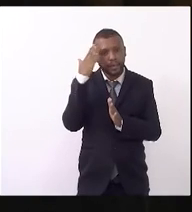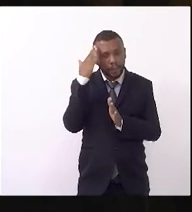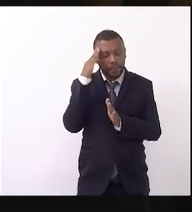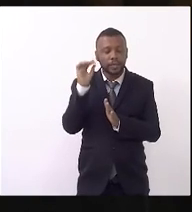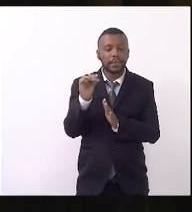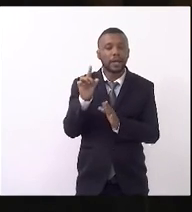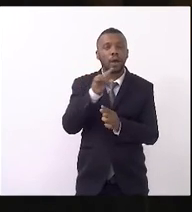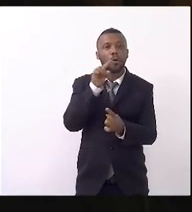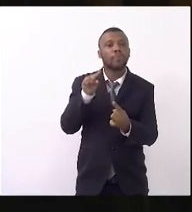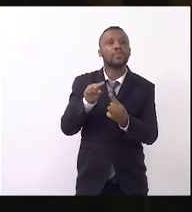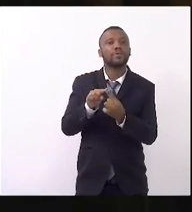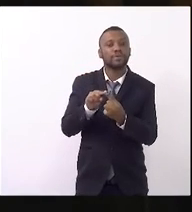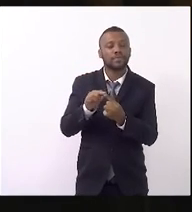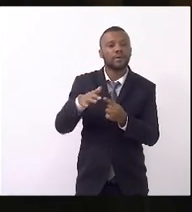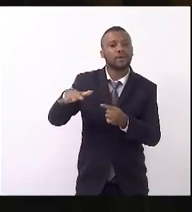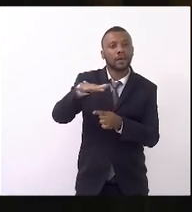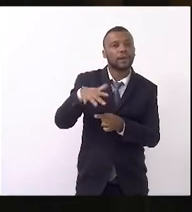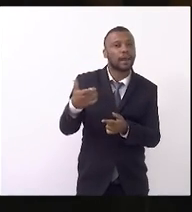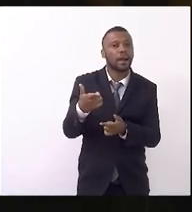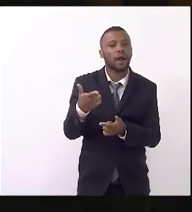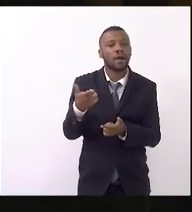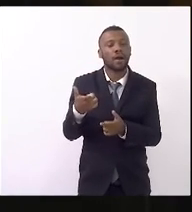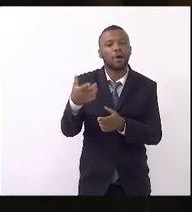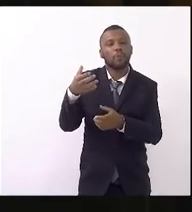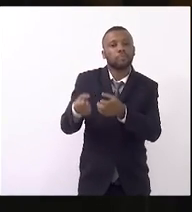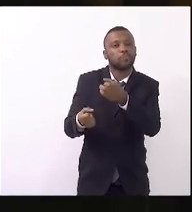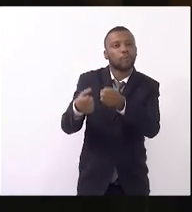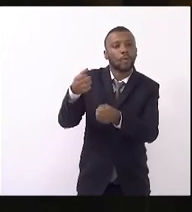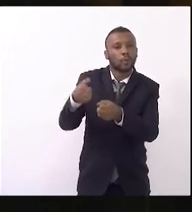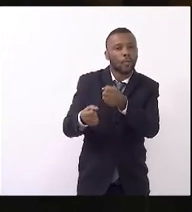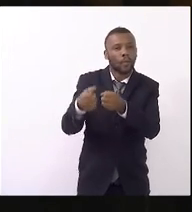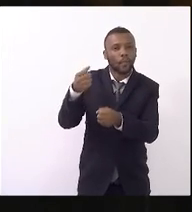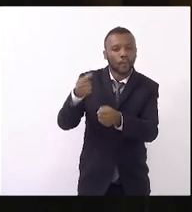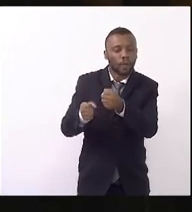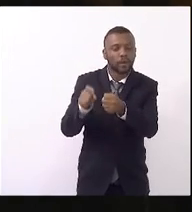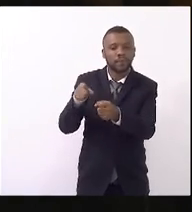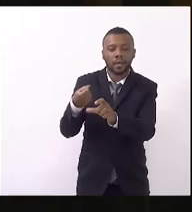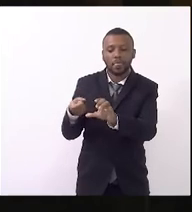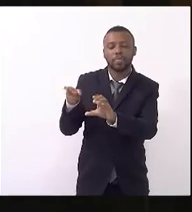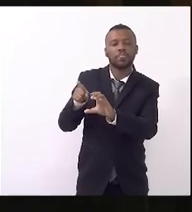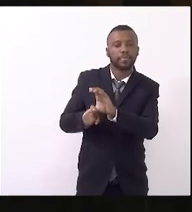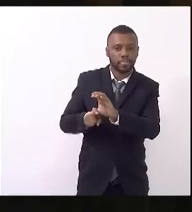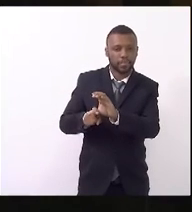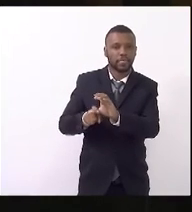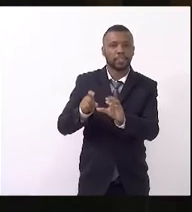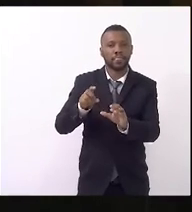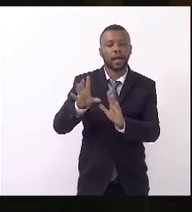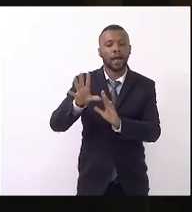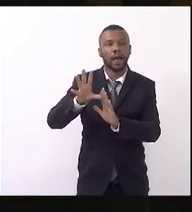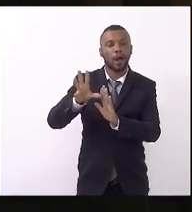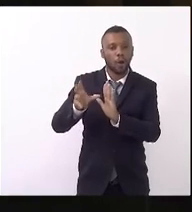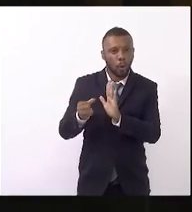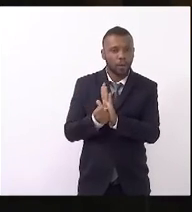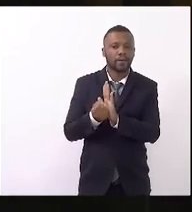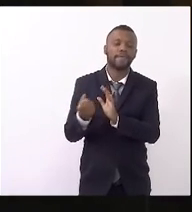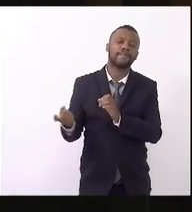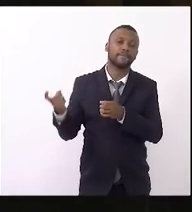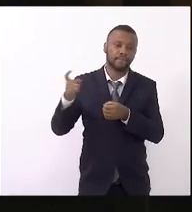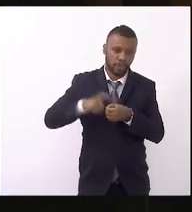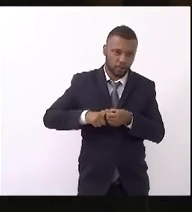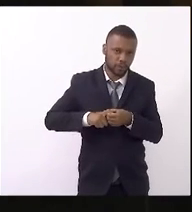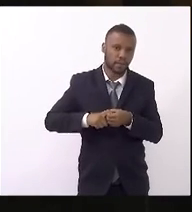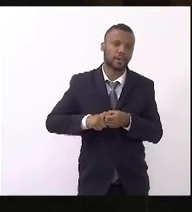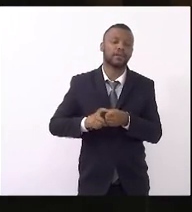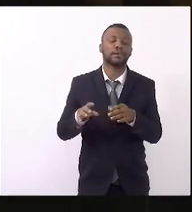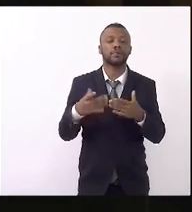a intenção do pessoal é que a mamata da Rouanet voltasse. Essa é somente essa a intenção. E